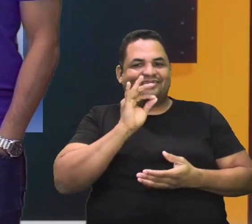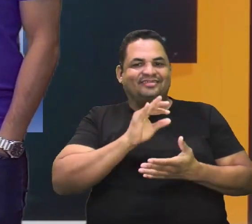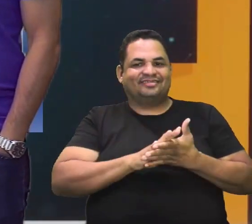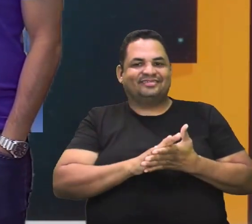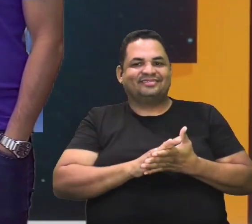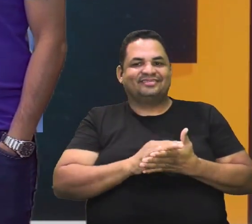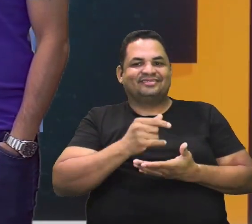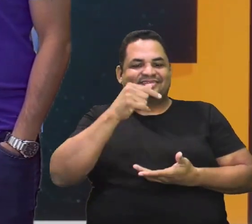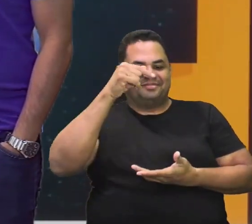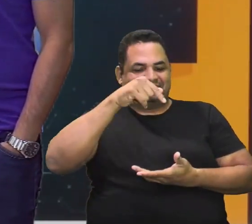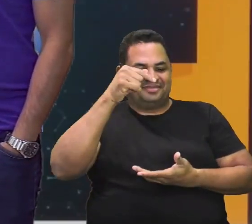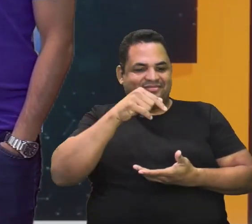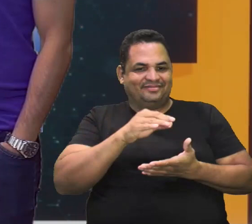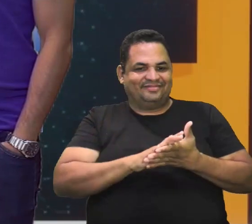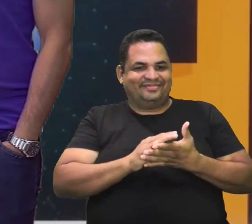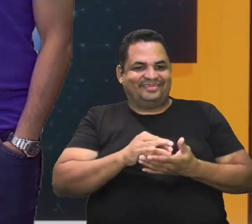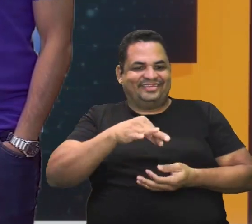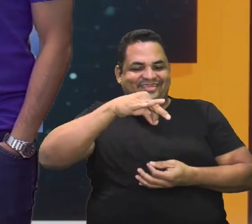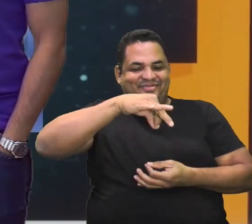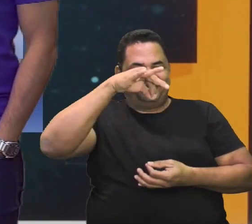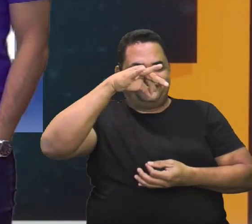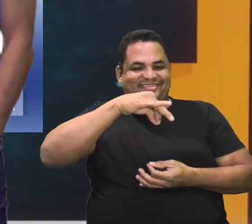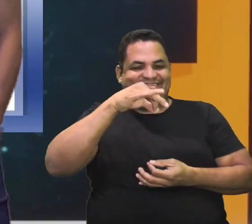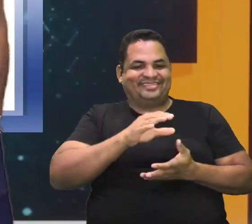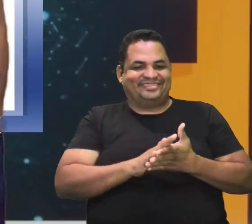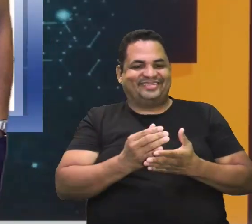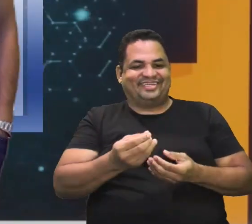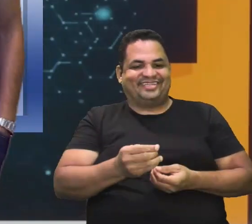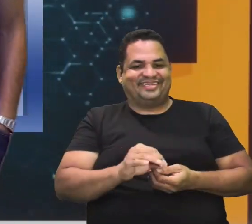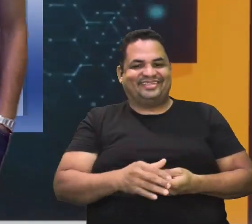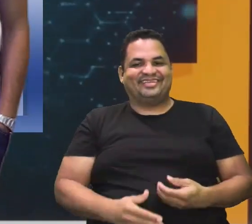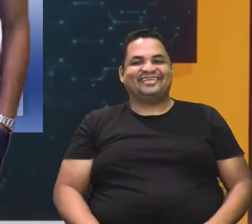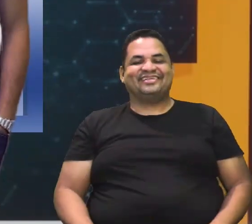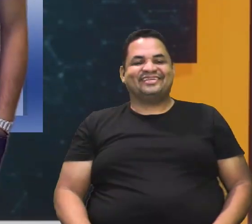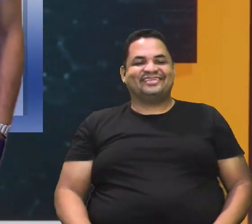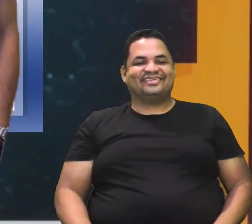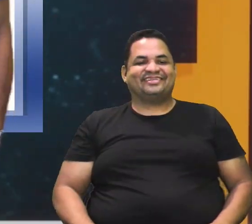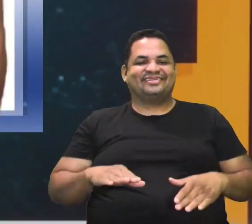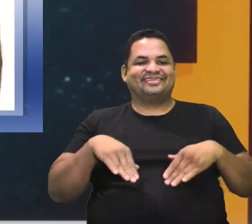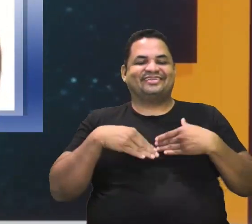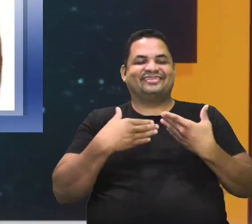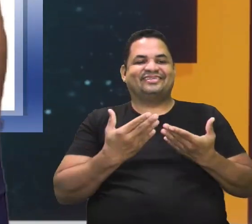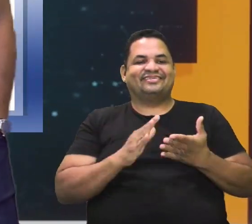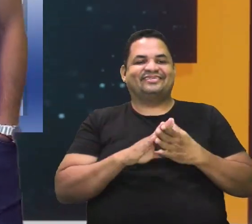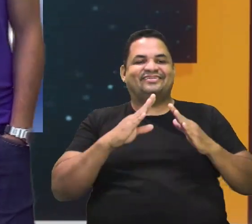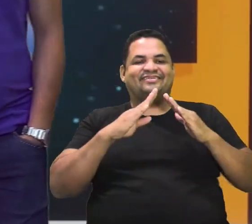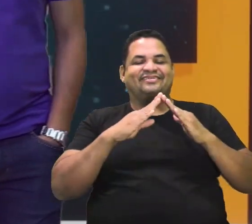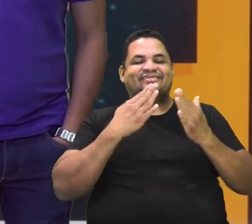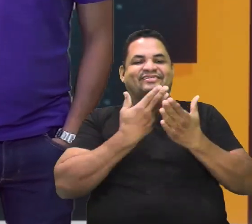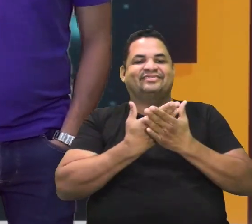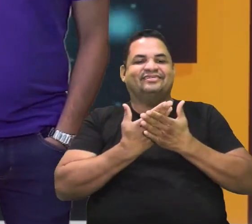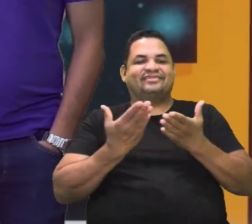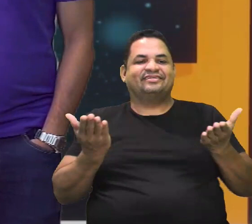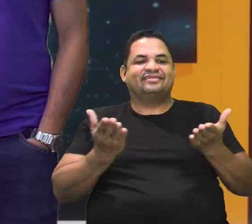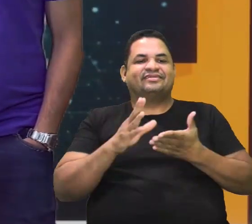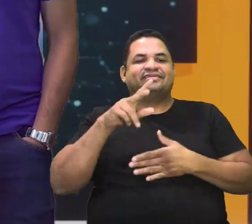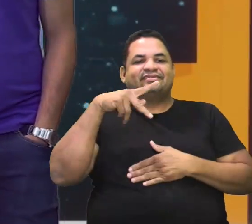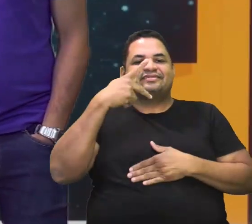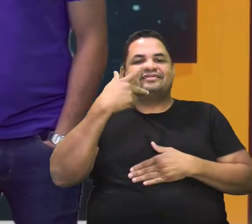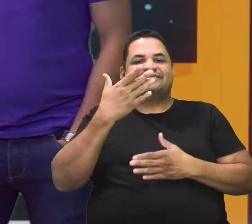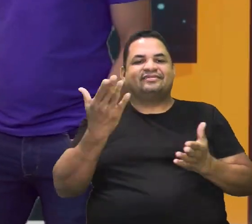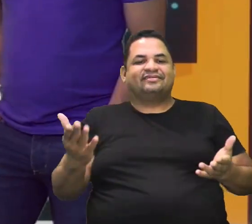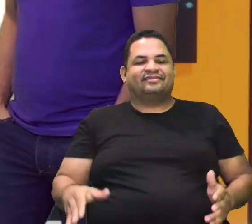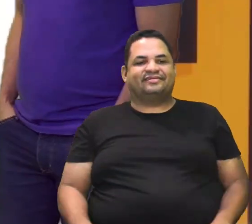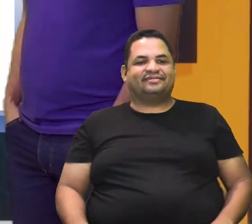3 vezes veio chá. É um chafé, então. Vamos lá, qual é a escola de hoje? A gente vai falar agora